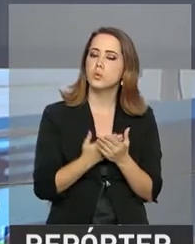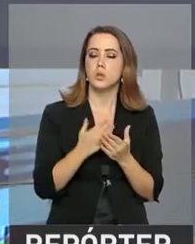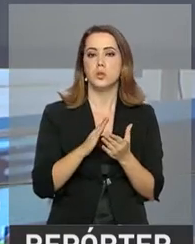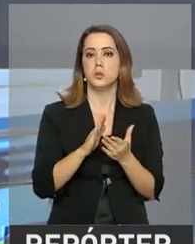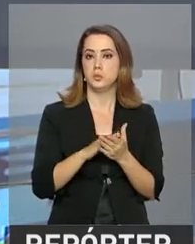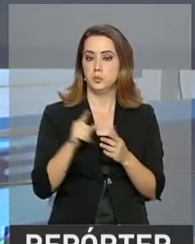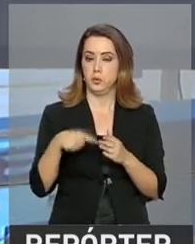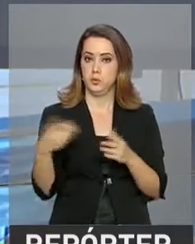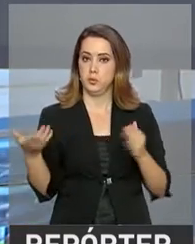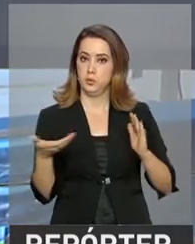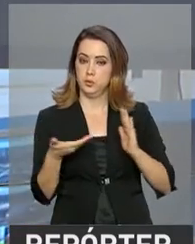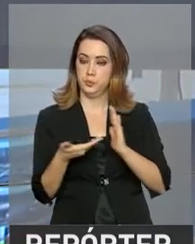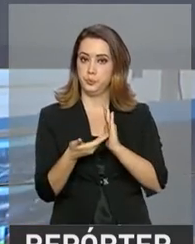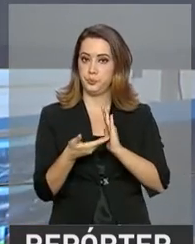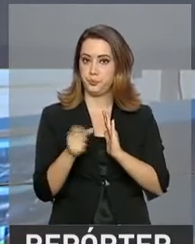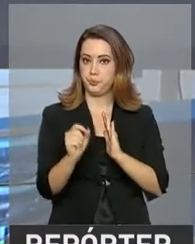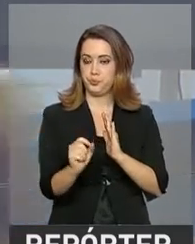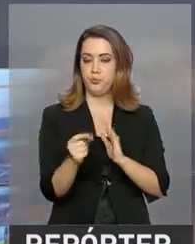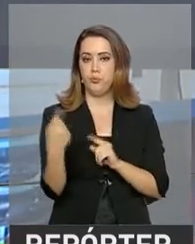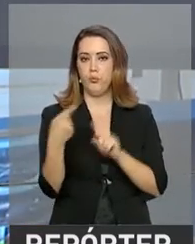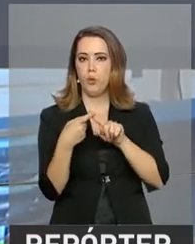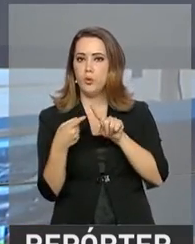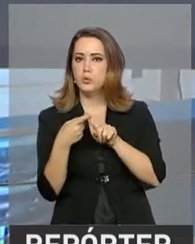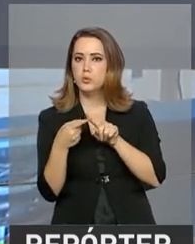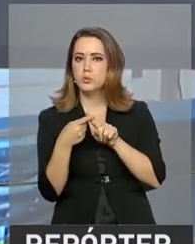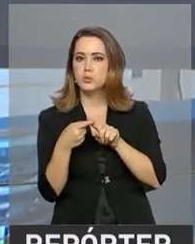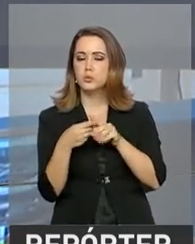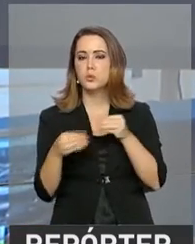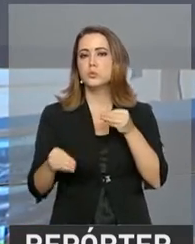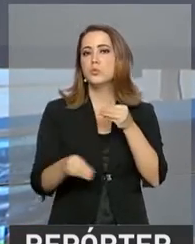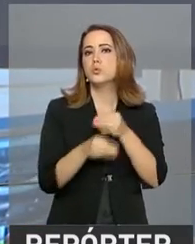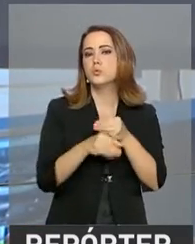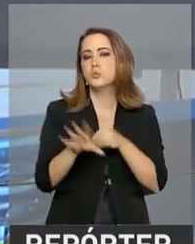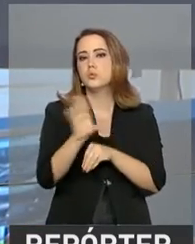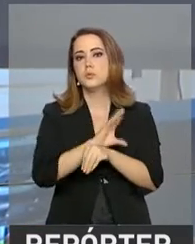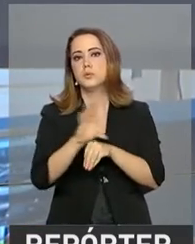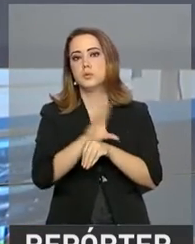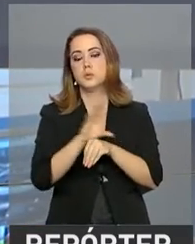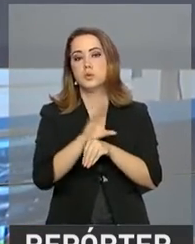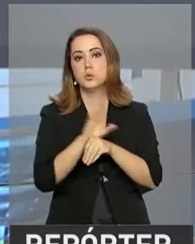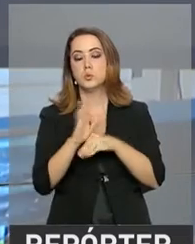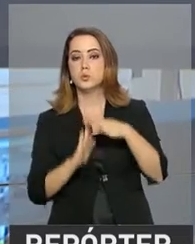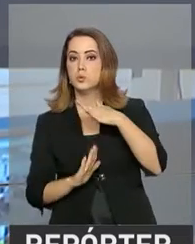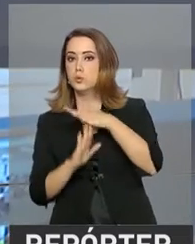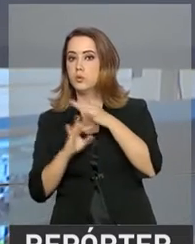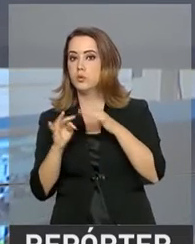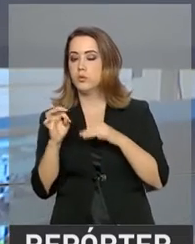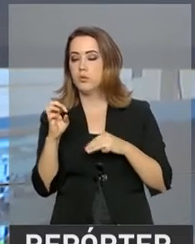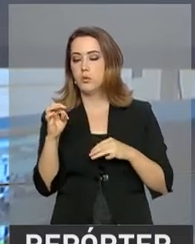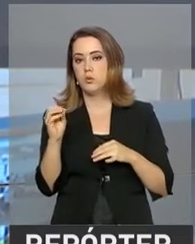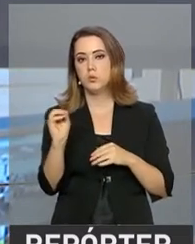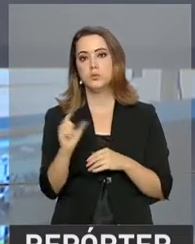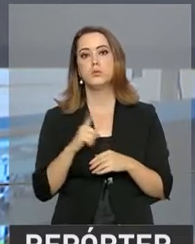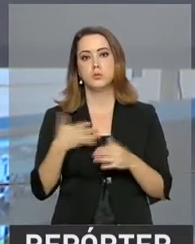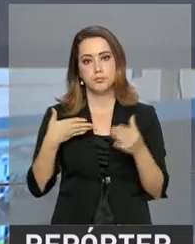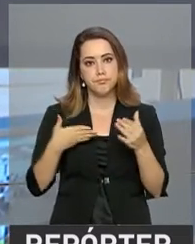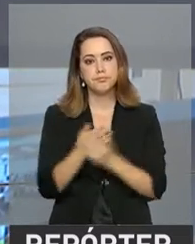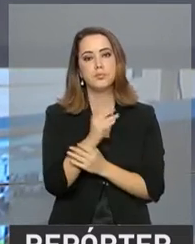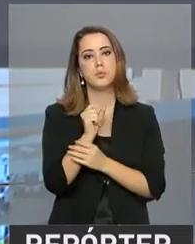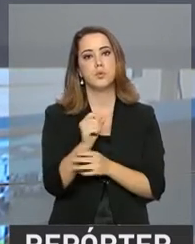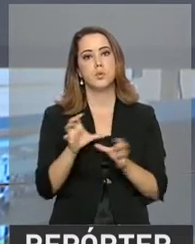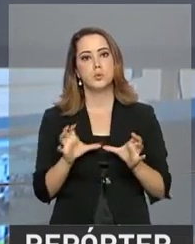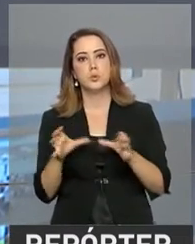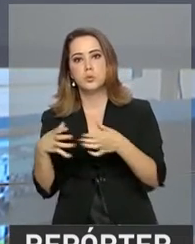Câmara nesta terça-feira. Um deles, a proposta de emenda à Constituição, que limita os gastos públicos, teve a admissibilidade aprovada